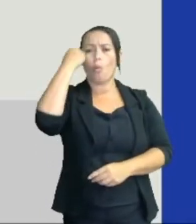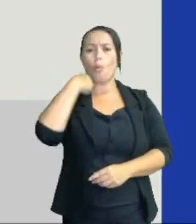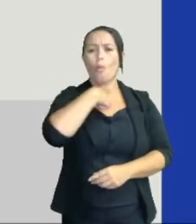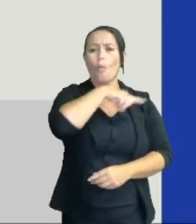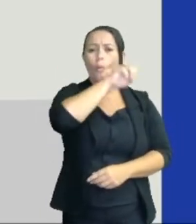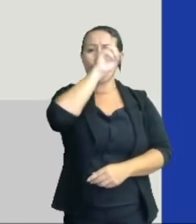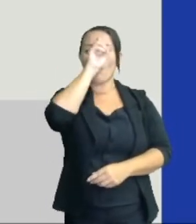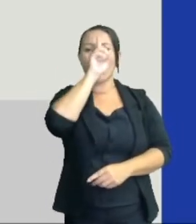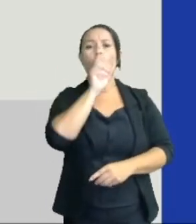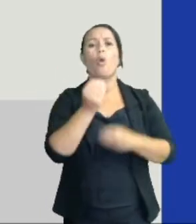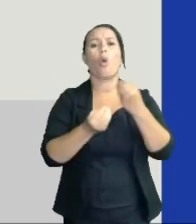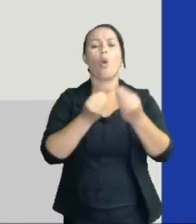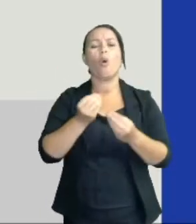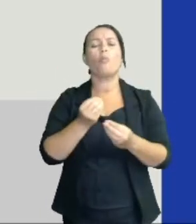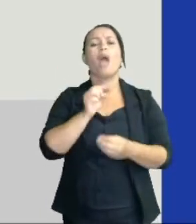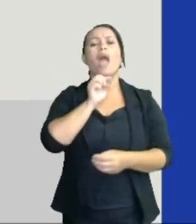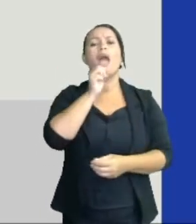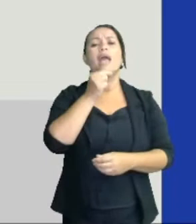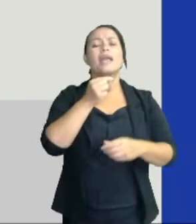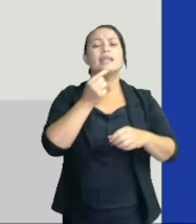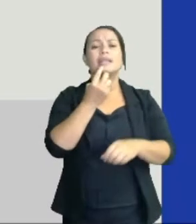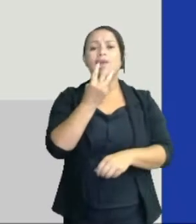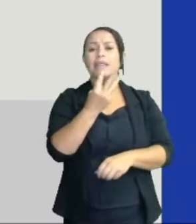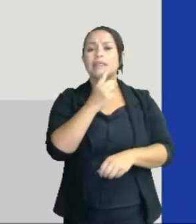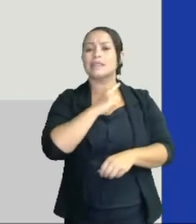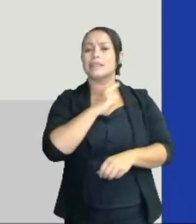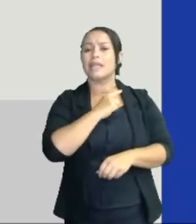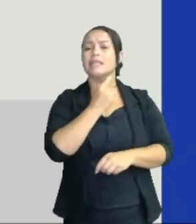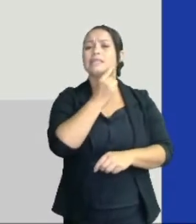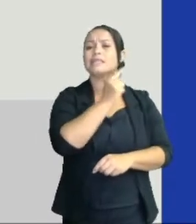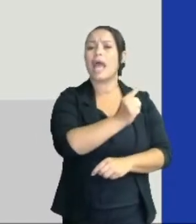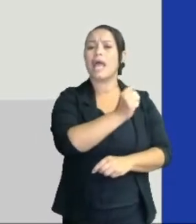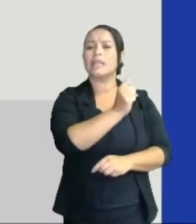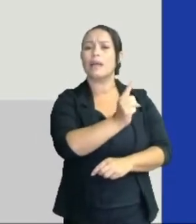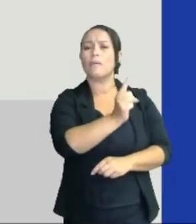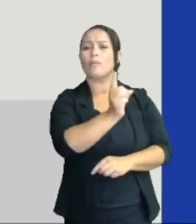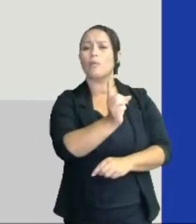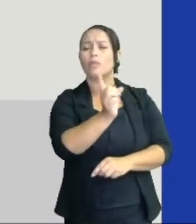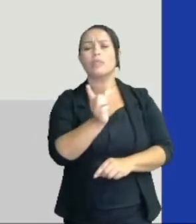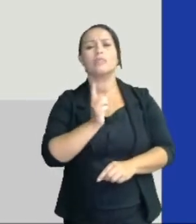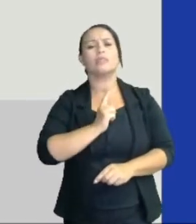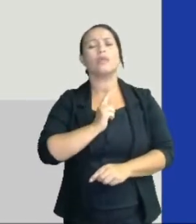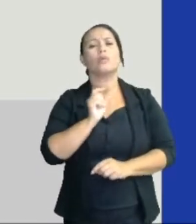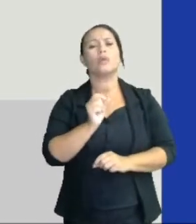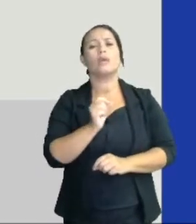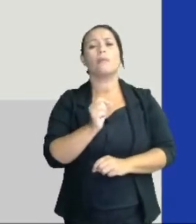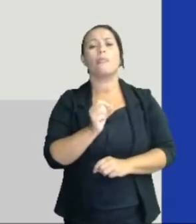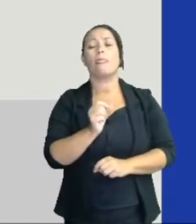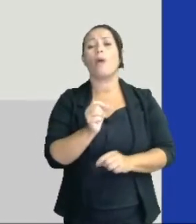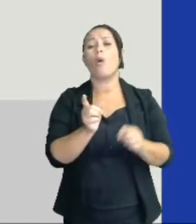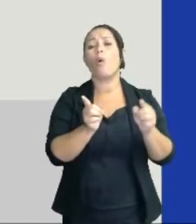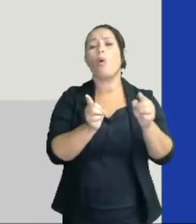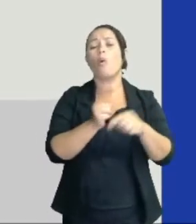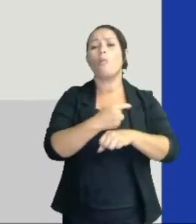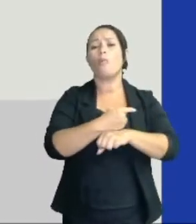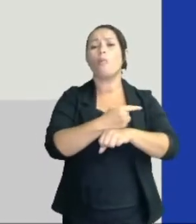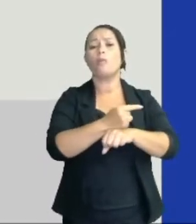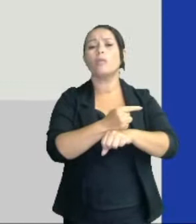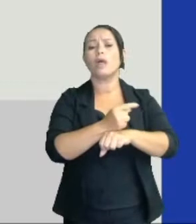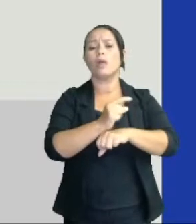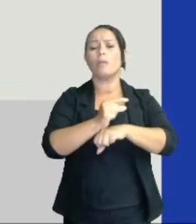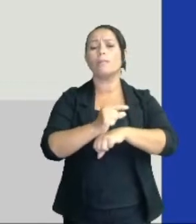ponteiros. Cada ponteiro representa uma unidade de medida. O ponteiro pequeno